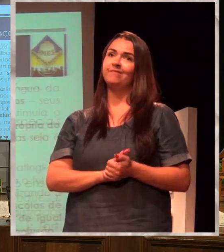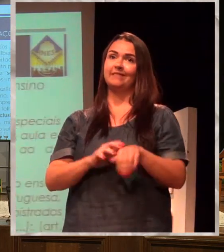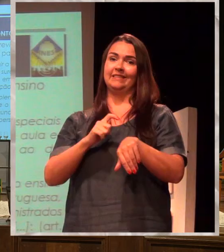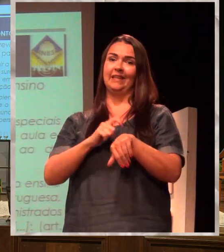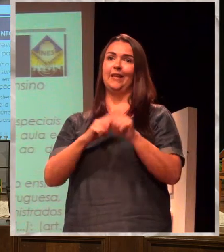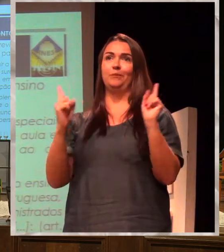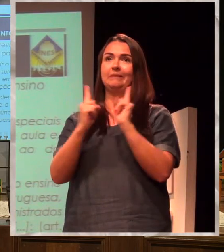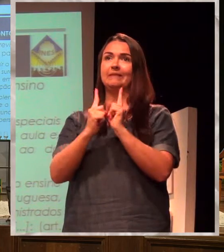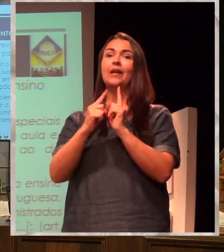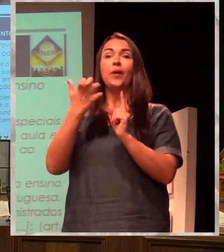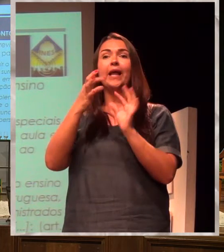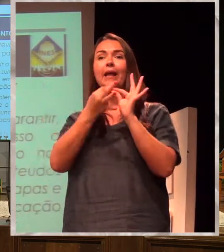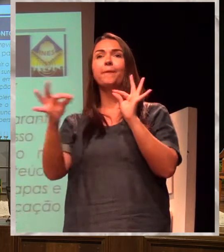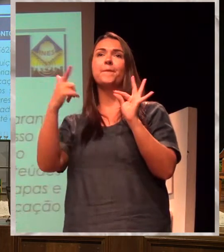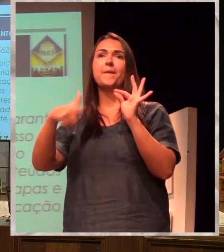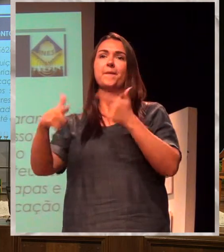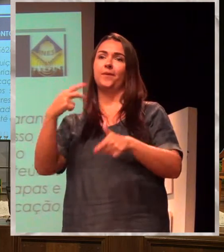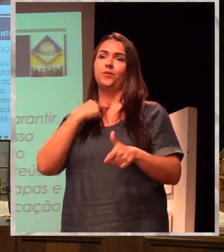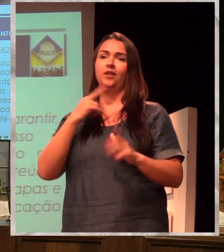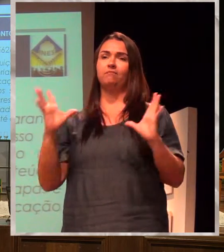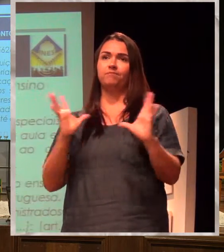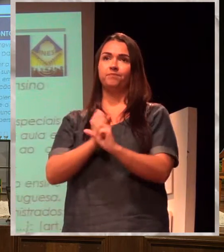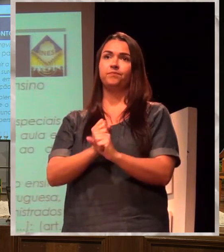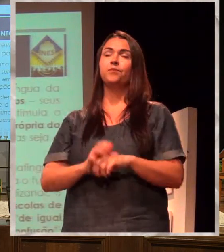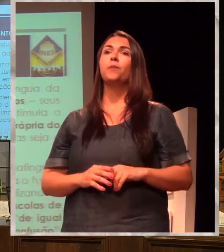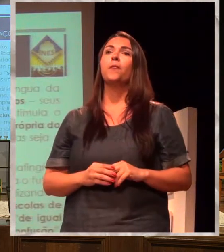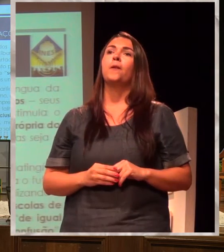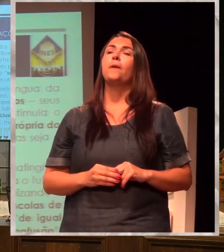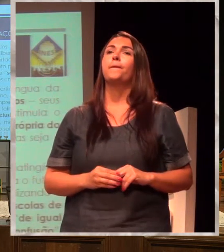gostaria muito de falar outras coisas, mas, de modo geral,